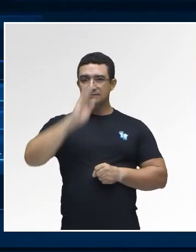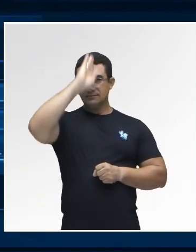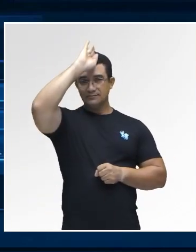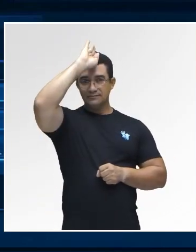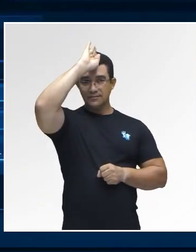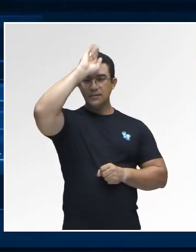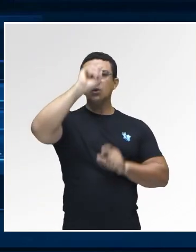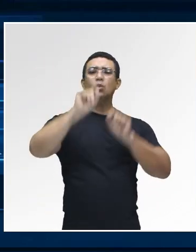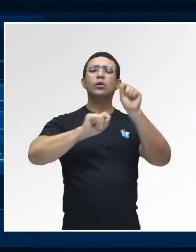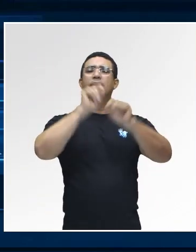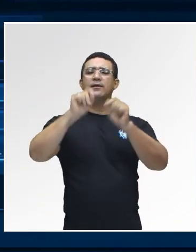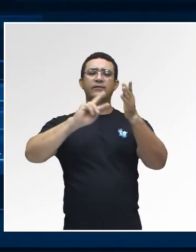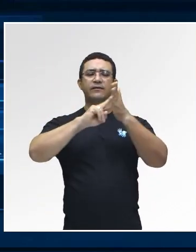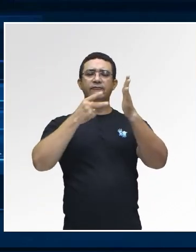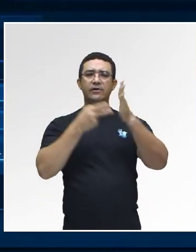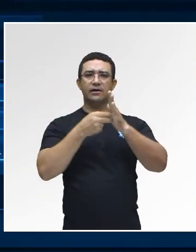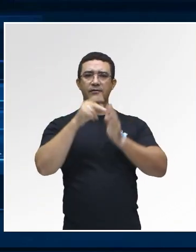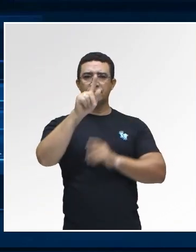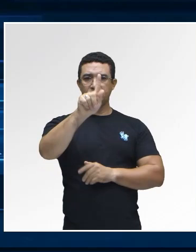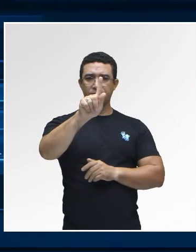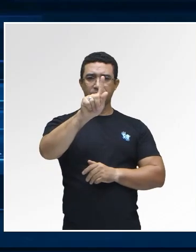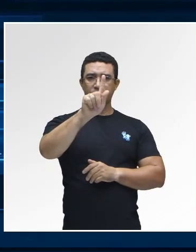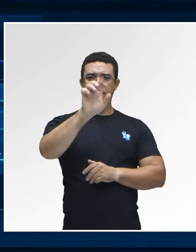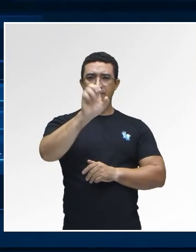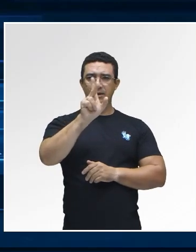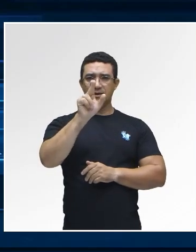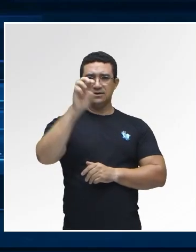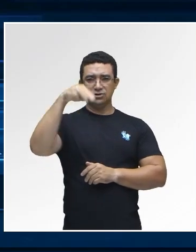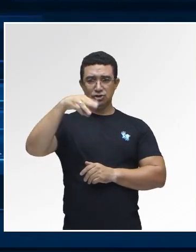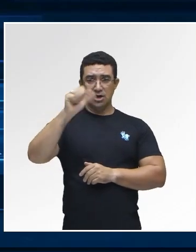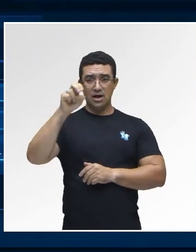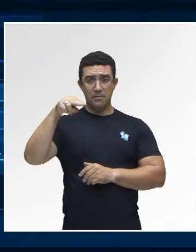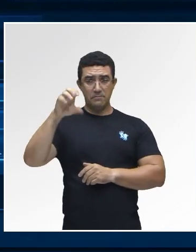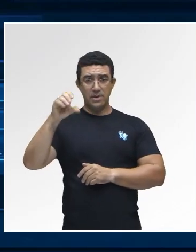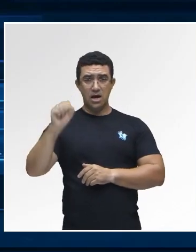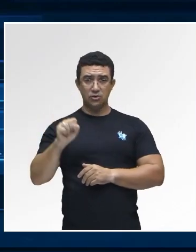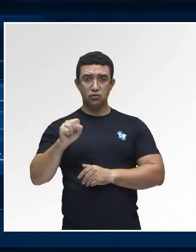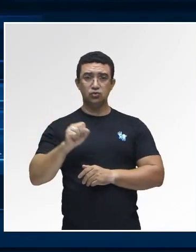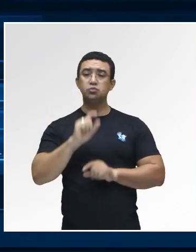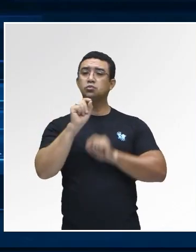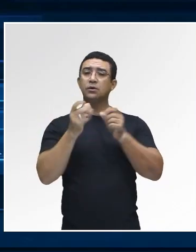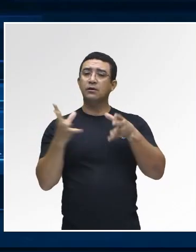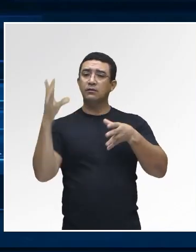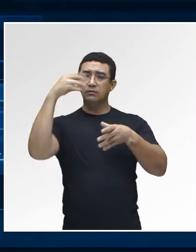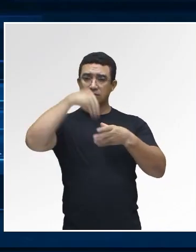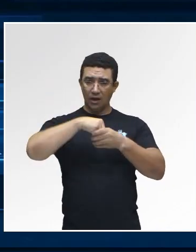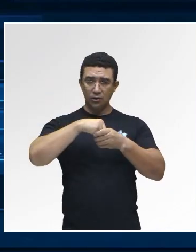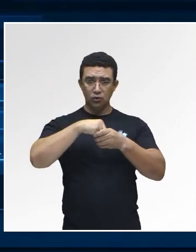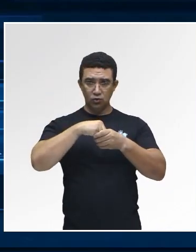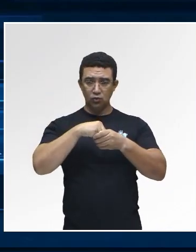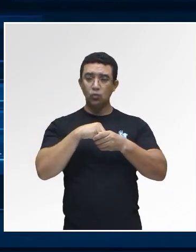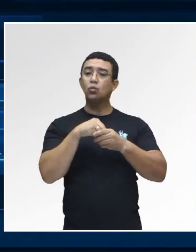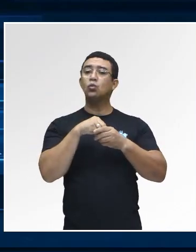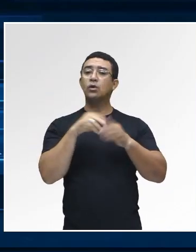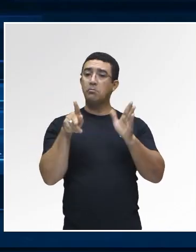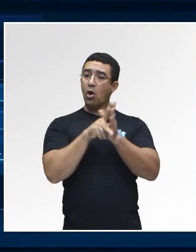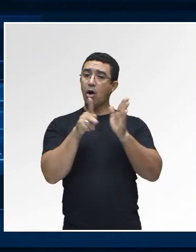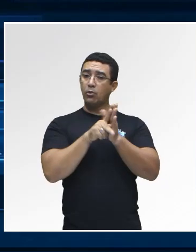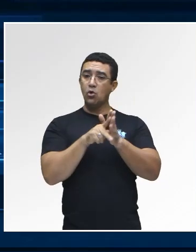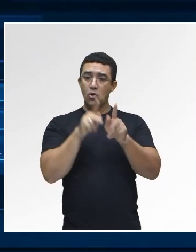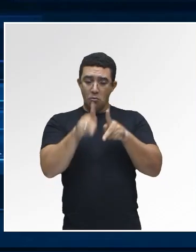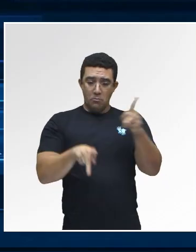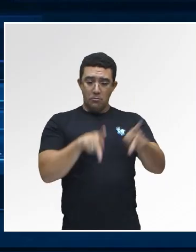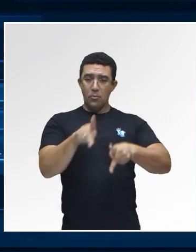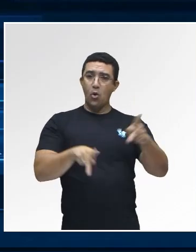eram os germanos? Eles estavam incluídos dentro do que seria o quê? Os povos bárbaros, os